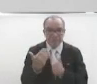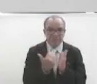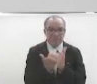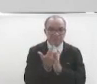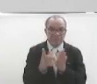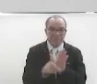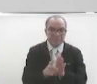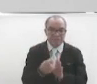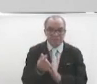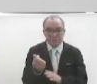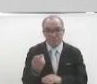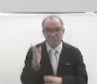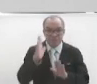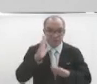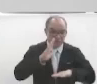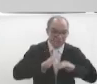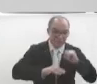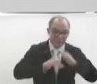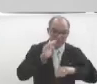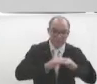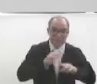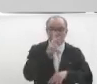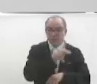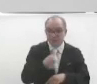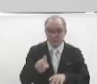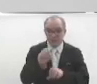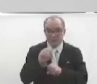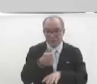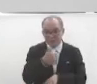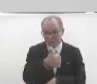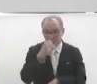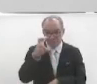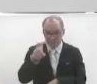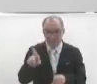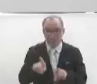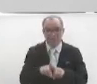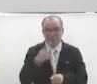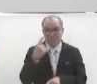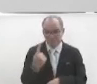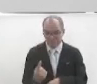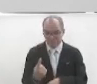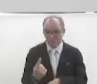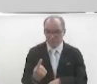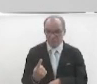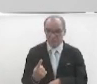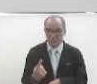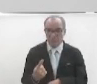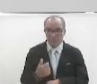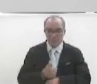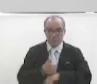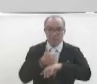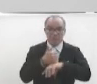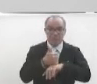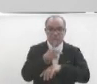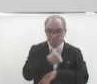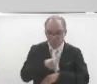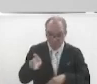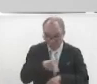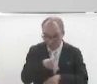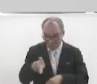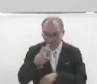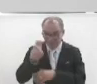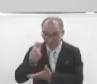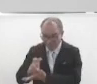progressão salarial dos profissionais E conforme disposto no artigo 15º um do cargo docente de Ensino Infantil